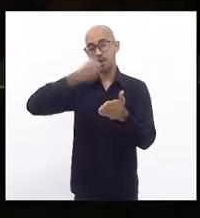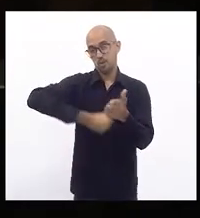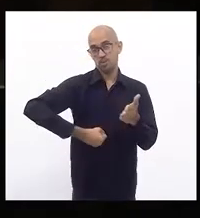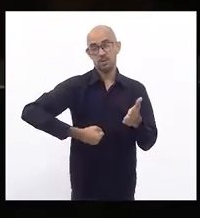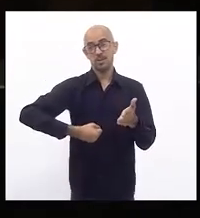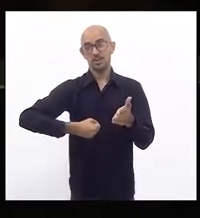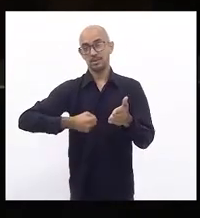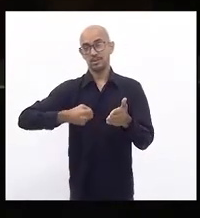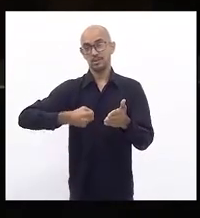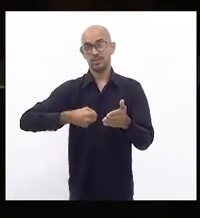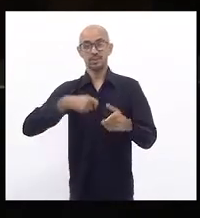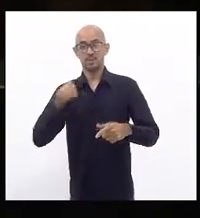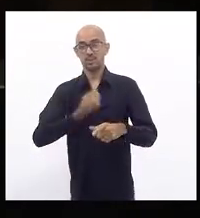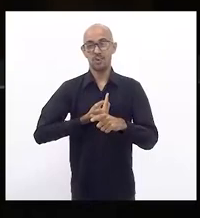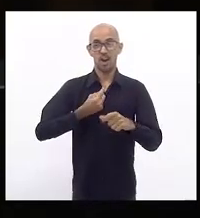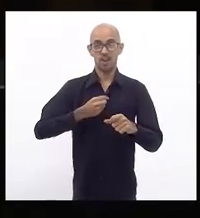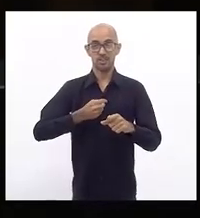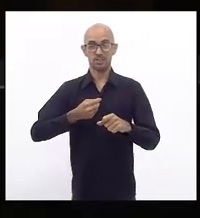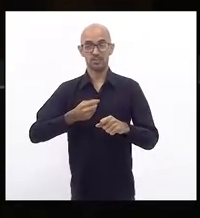que nós chamamos